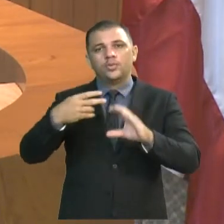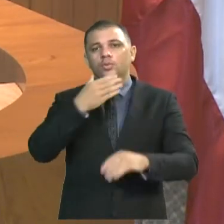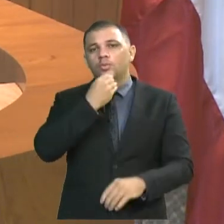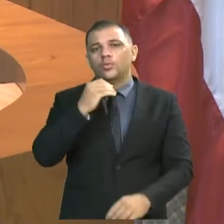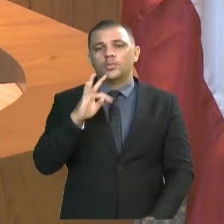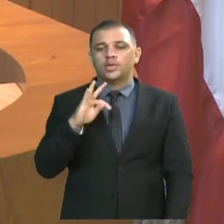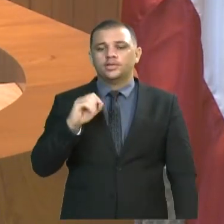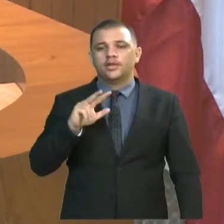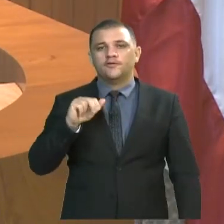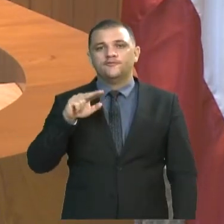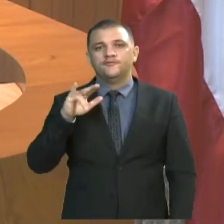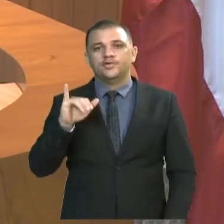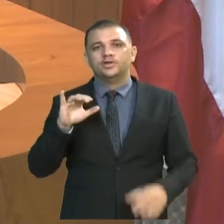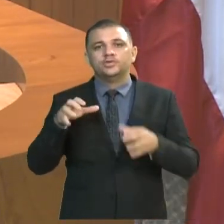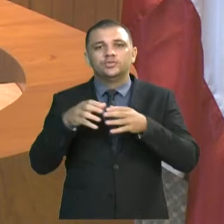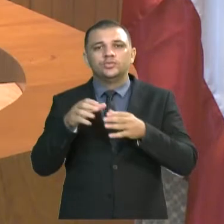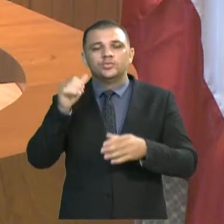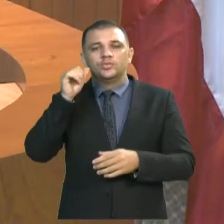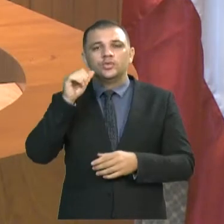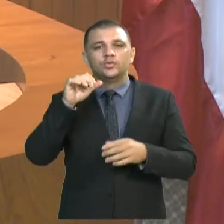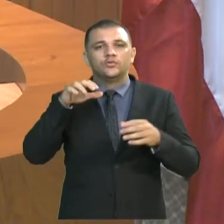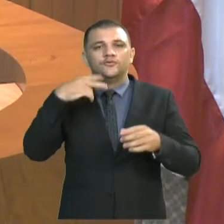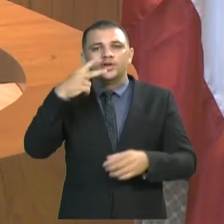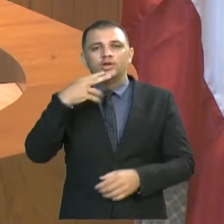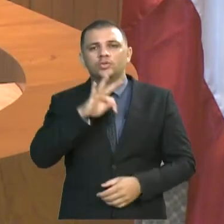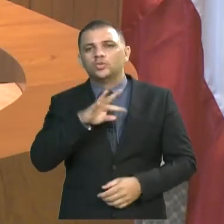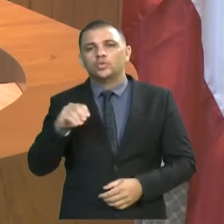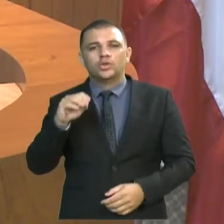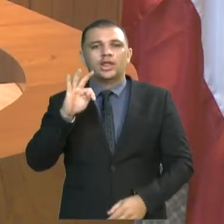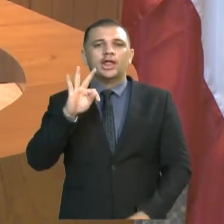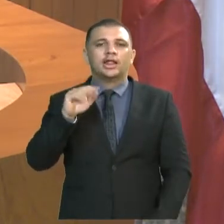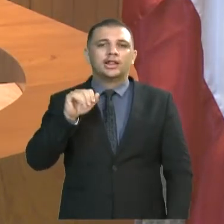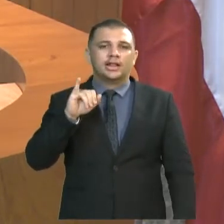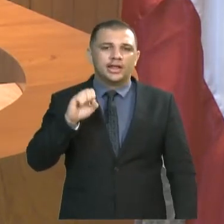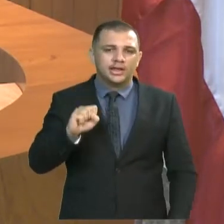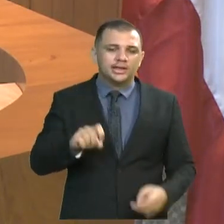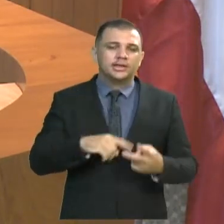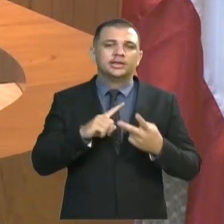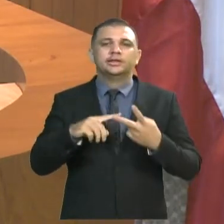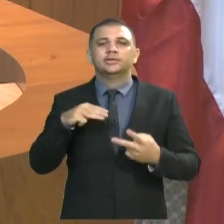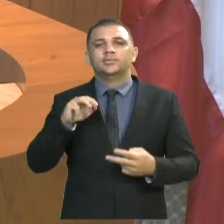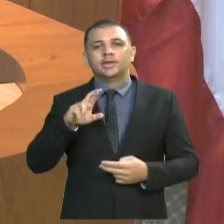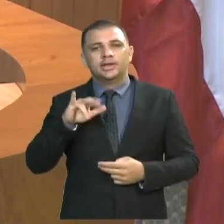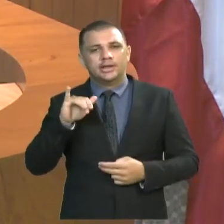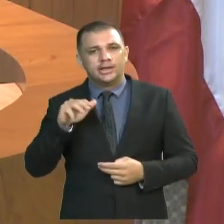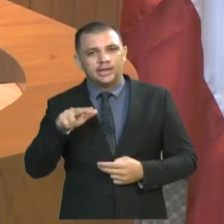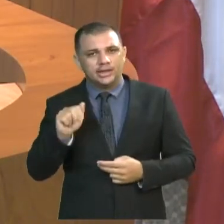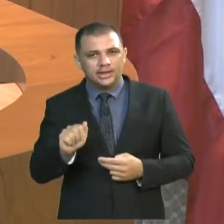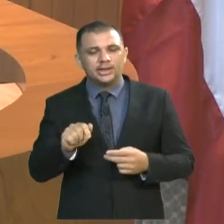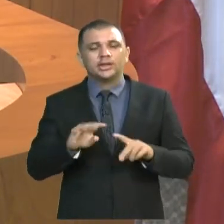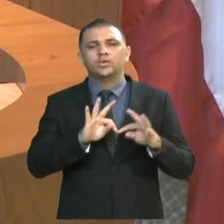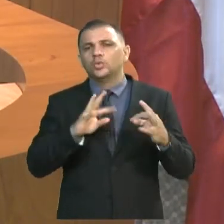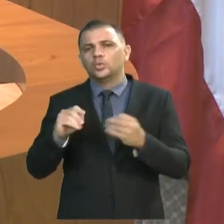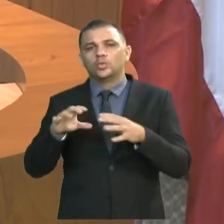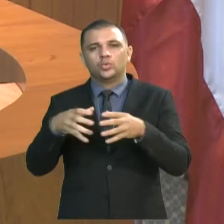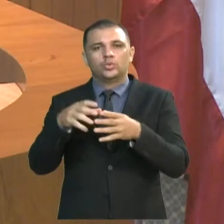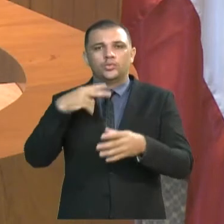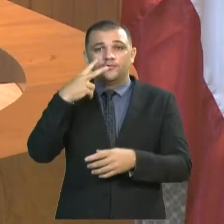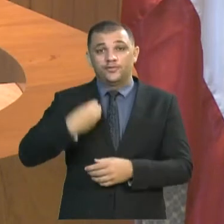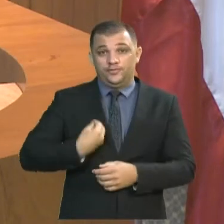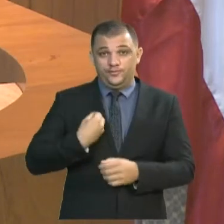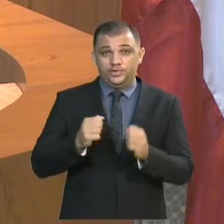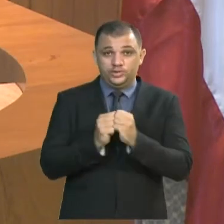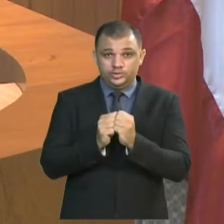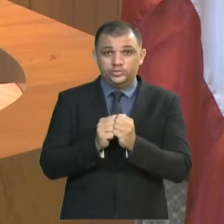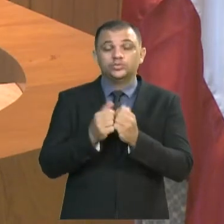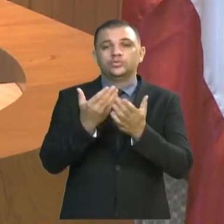a Thaís, Mariana, e todos os vereadores que ali estiveram conosco, comemorando essa data tão